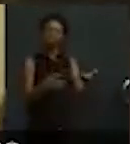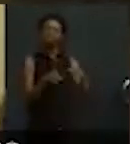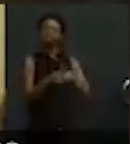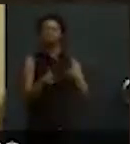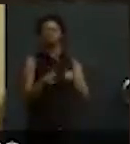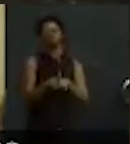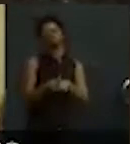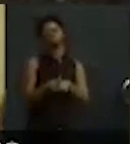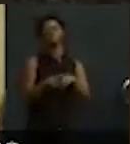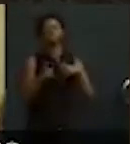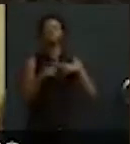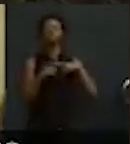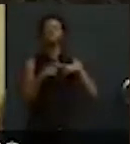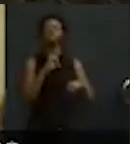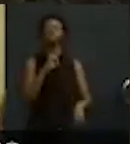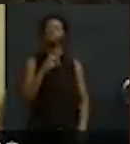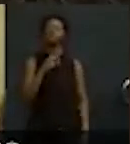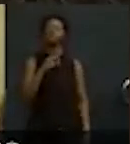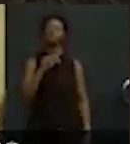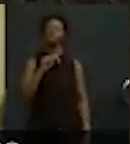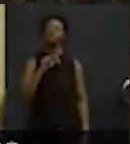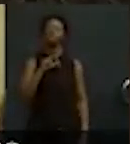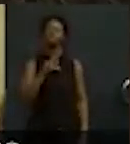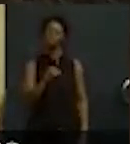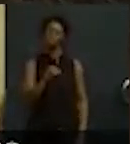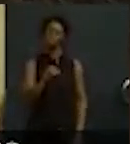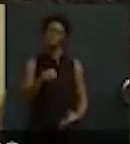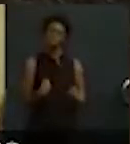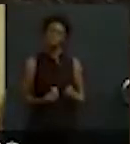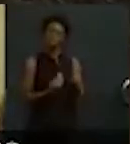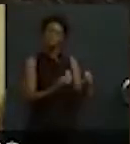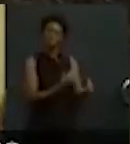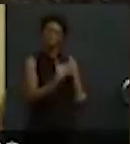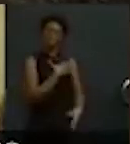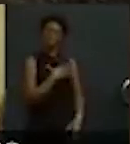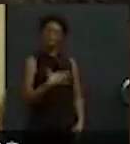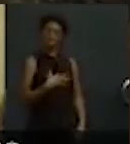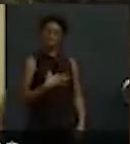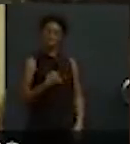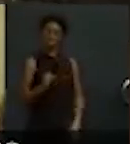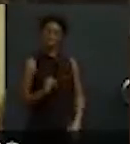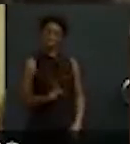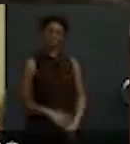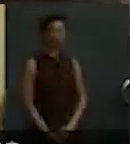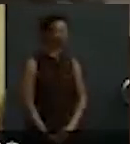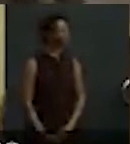Dr. Eduardo da Silva Lima Neto para fazer a entrega do colar.